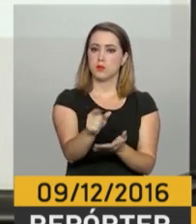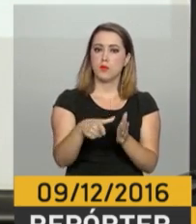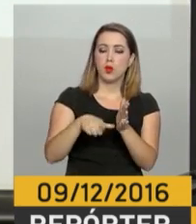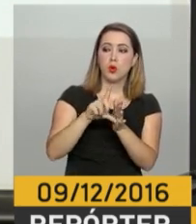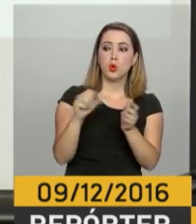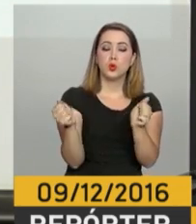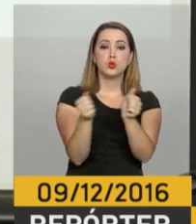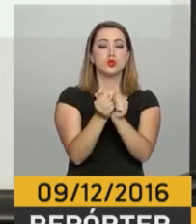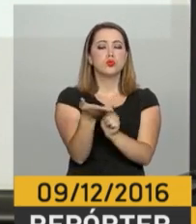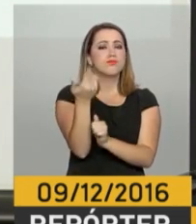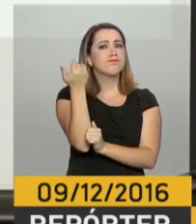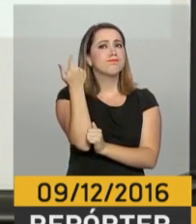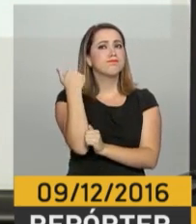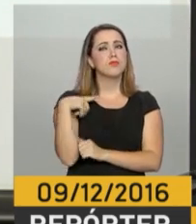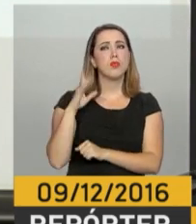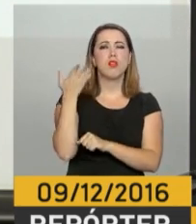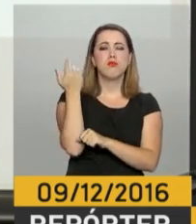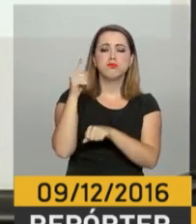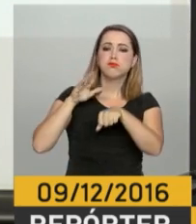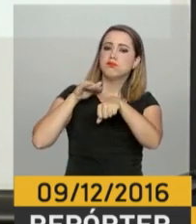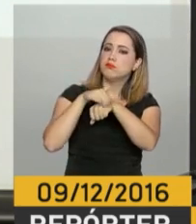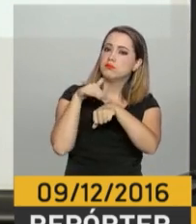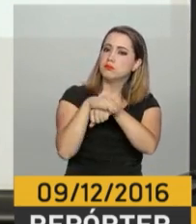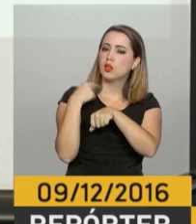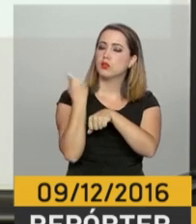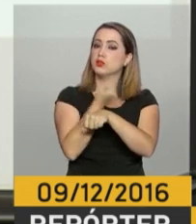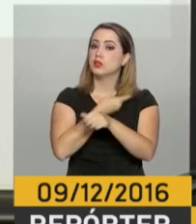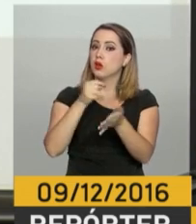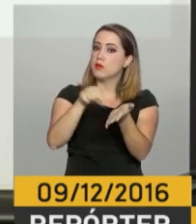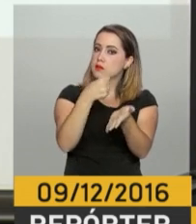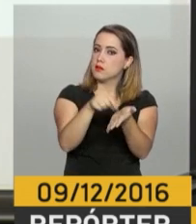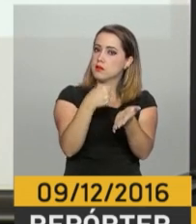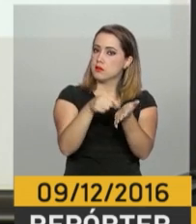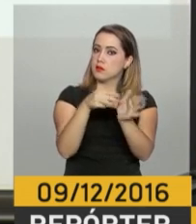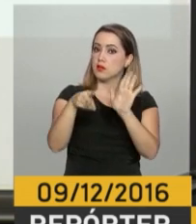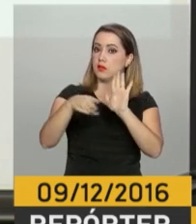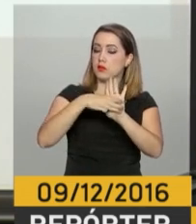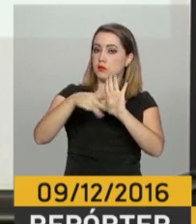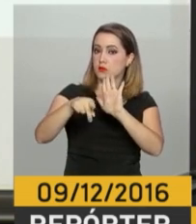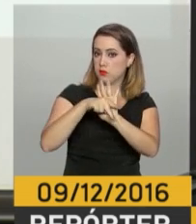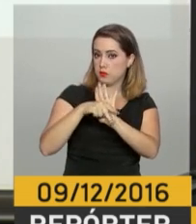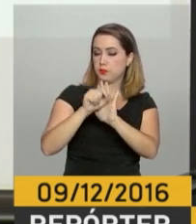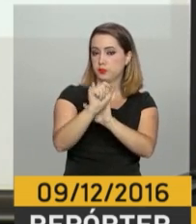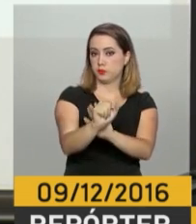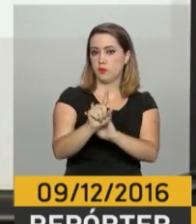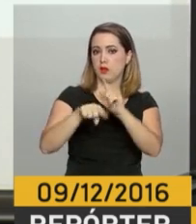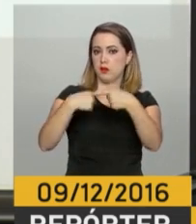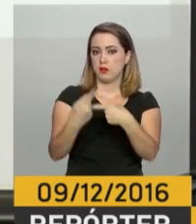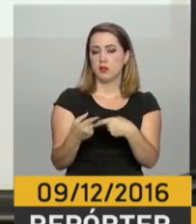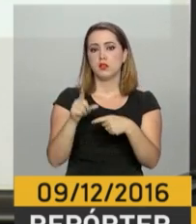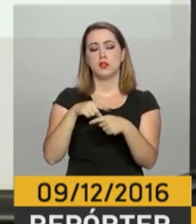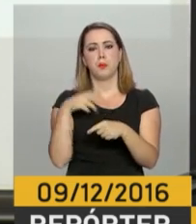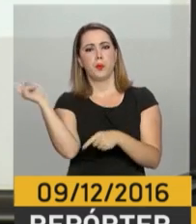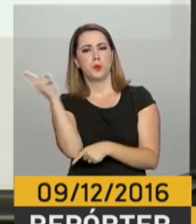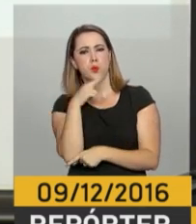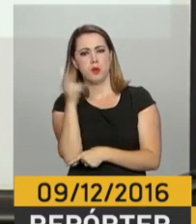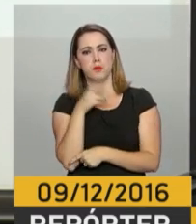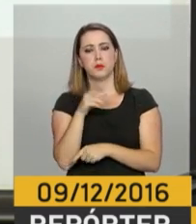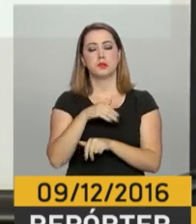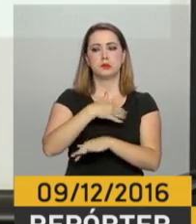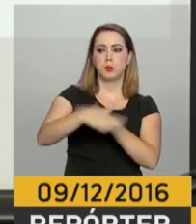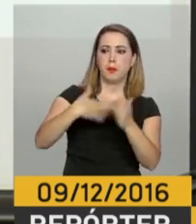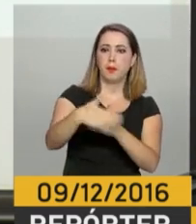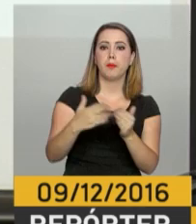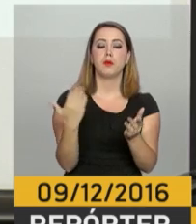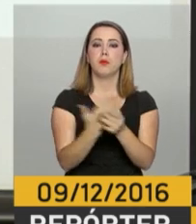lá naquela noite para que nós assinássemos a medida provisória, que ao depois foi rapidamente, tramitou